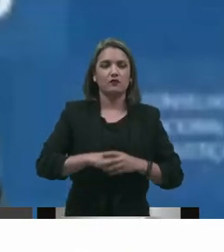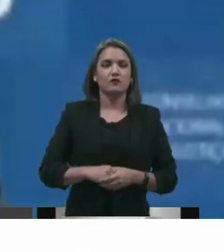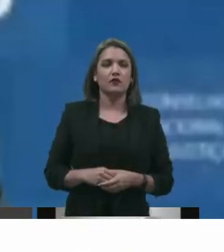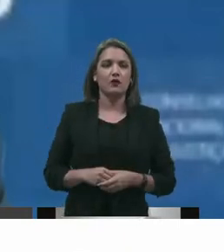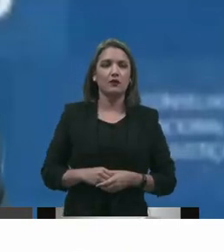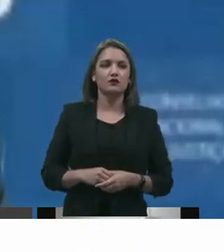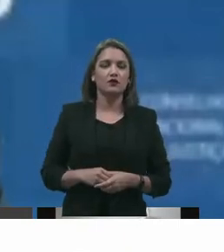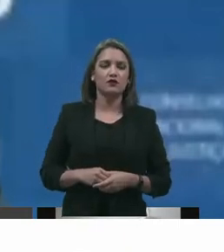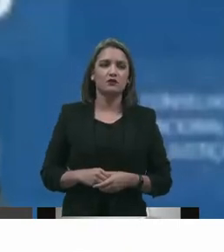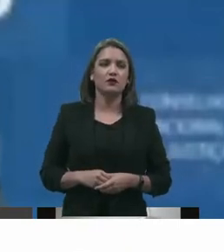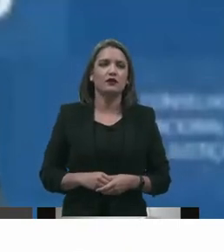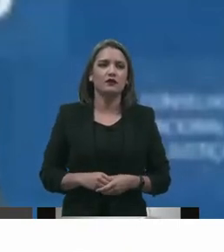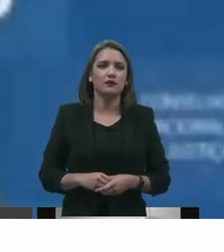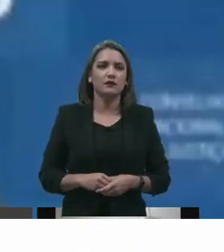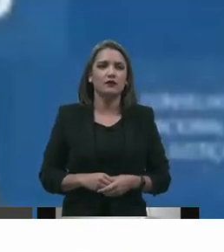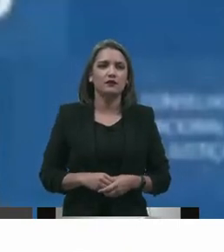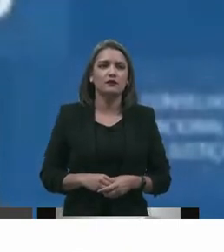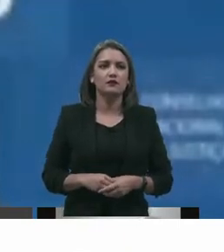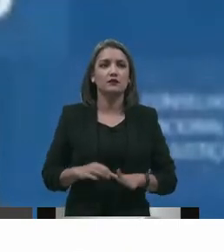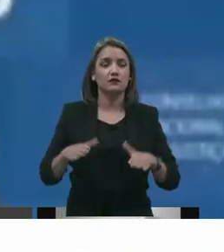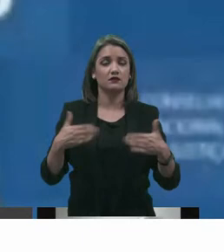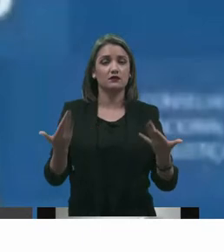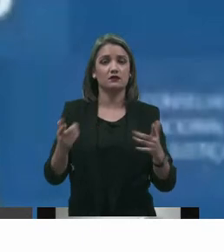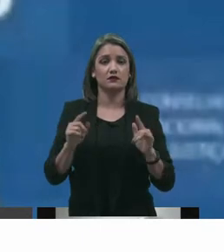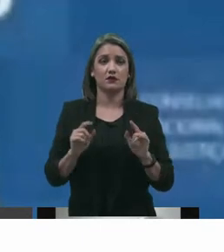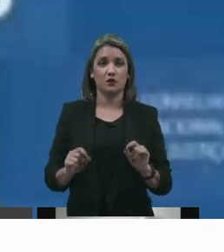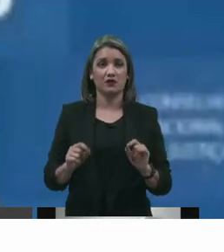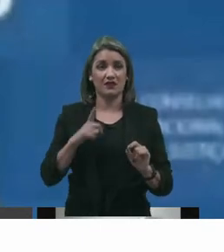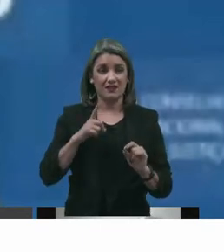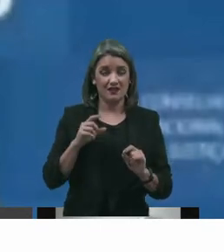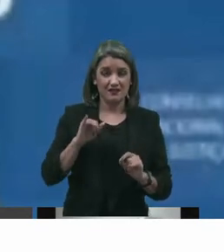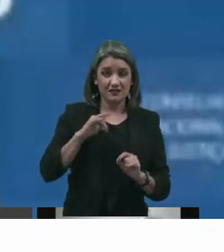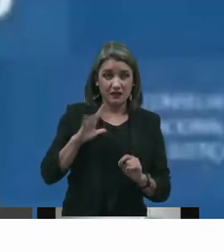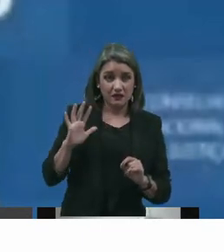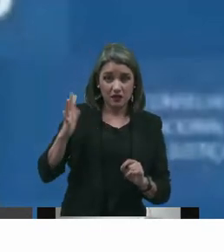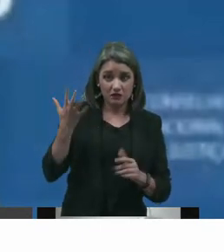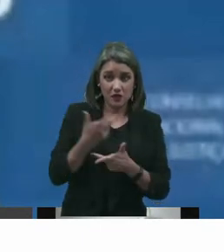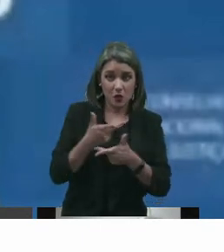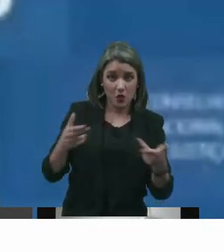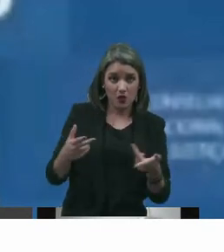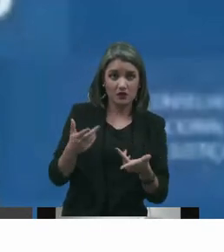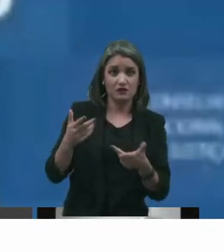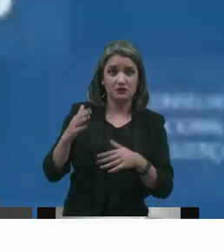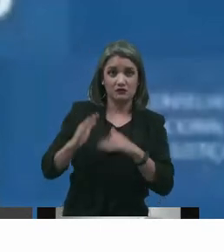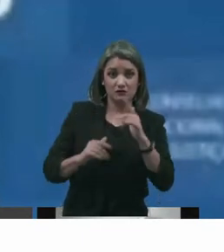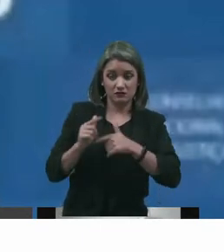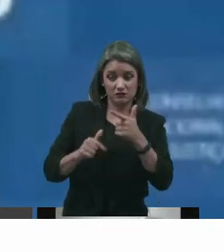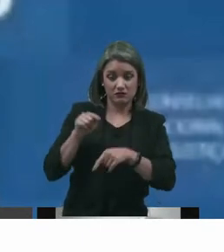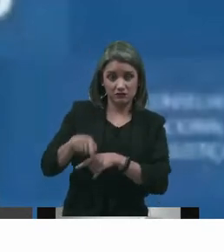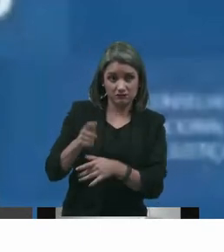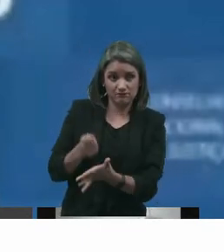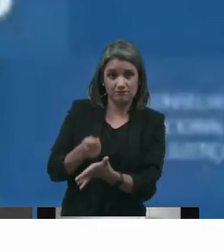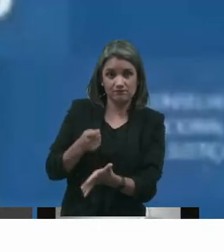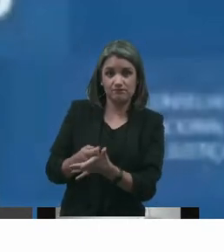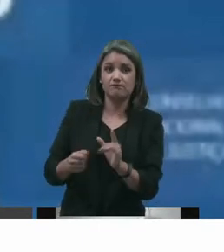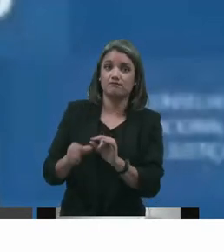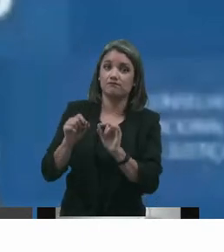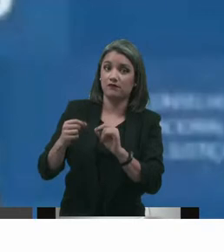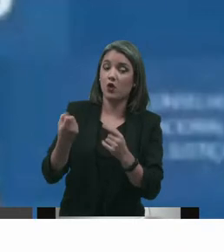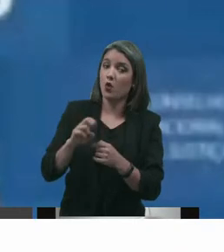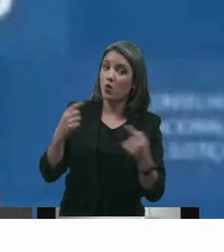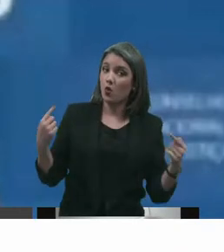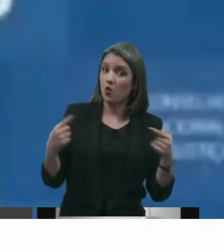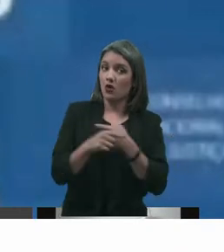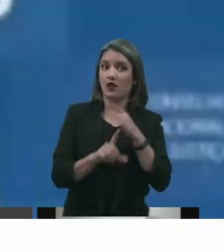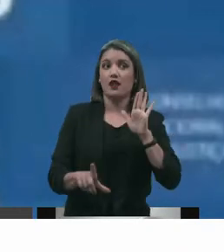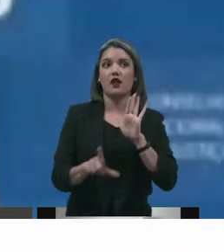Portanto, podemos com segurança concluir que eventual exorbitância do exercício funcional por meio de exigência descabida ou ilegal